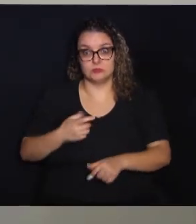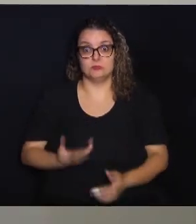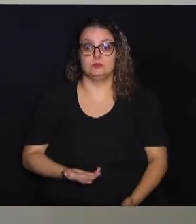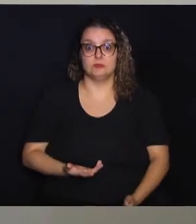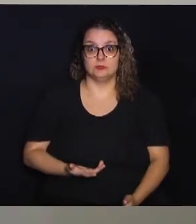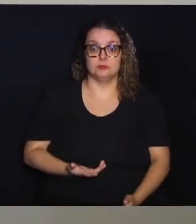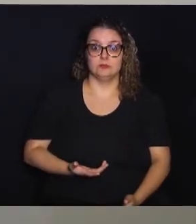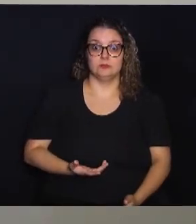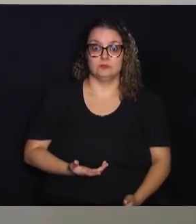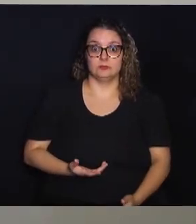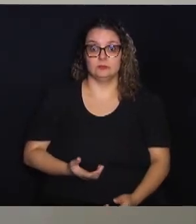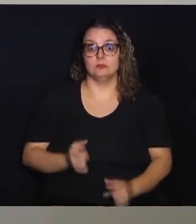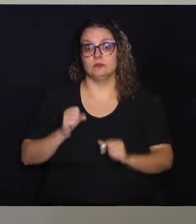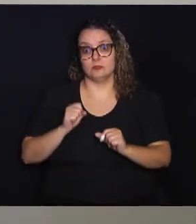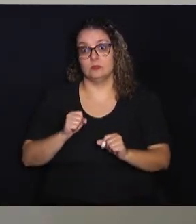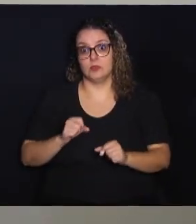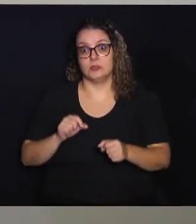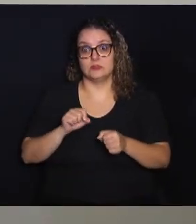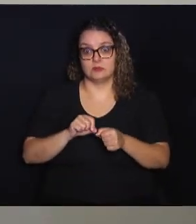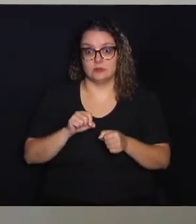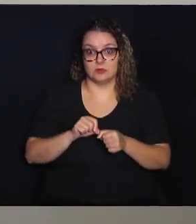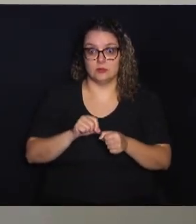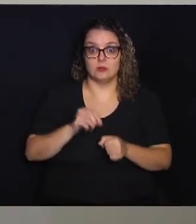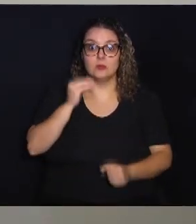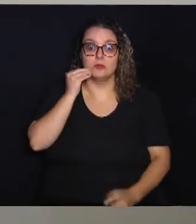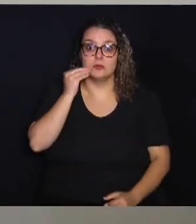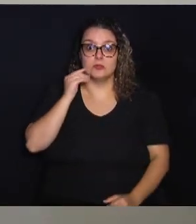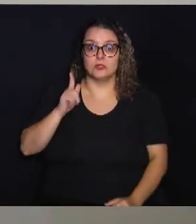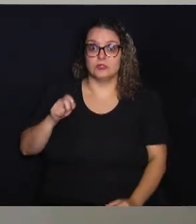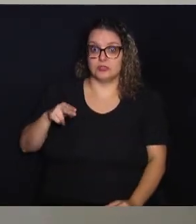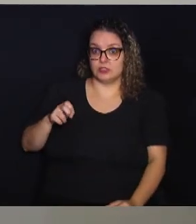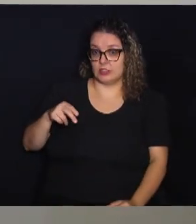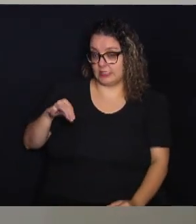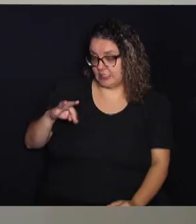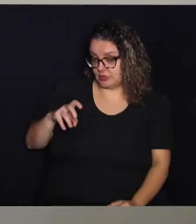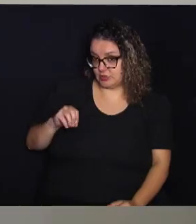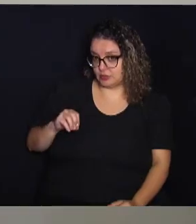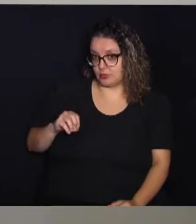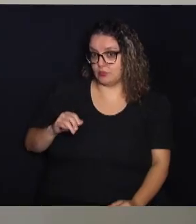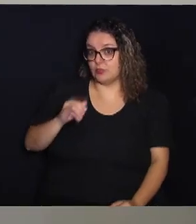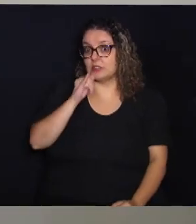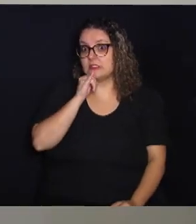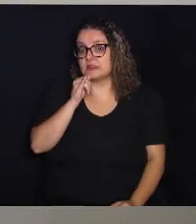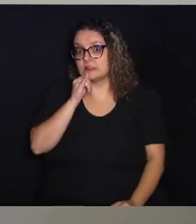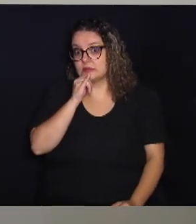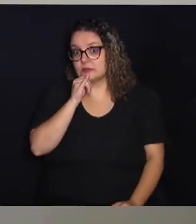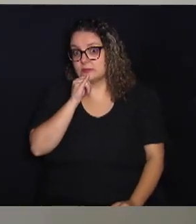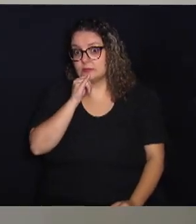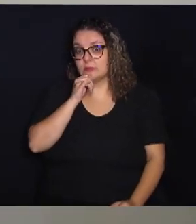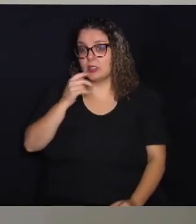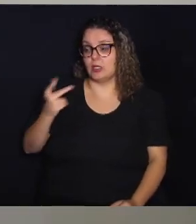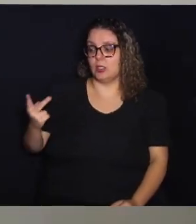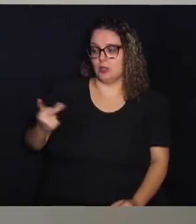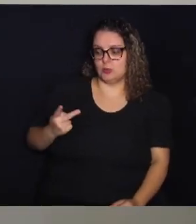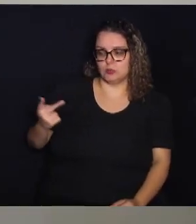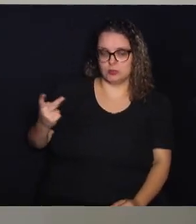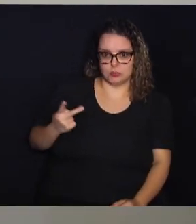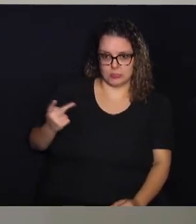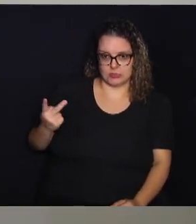que pode ser realizado um teste genético. Por exemplo, um casal